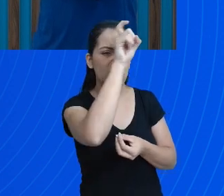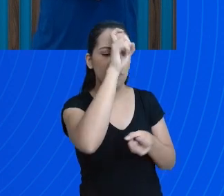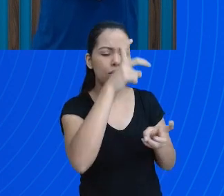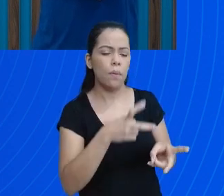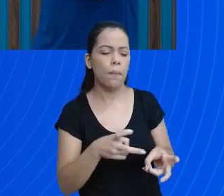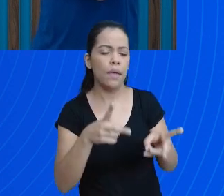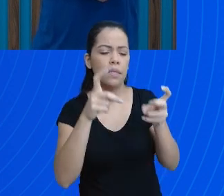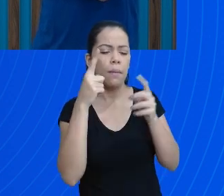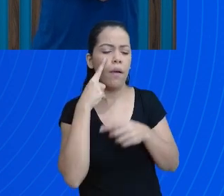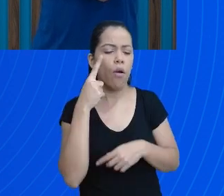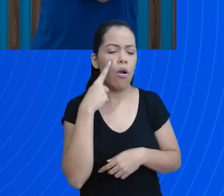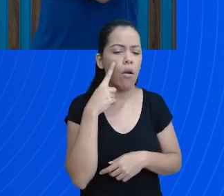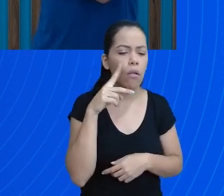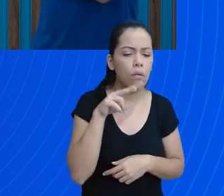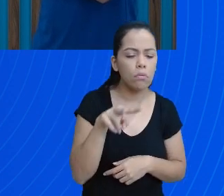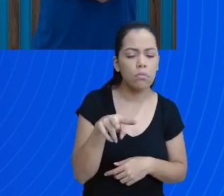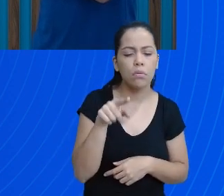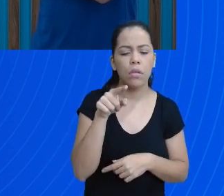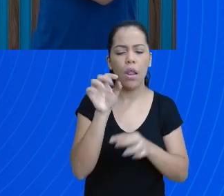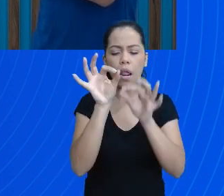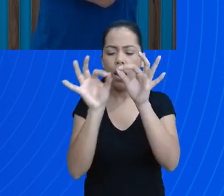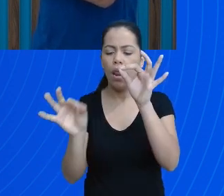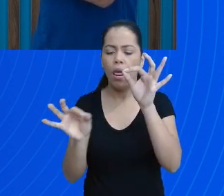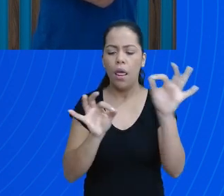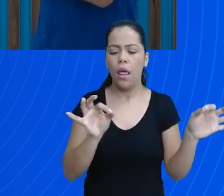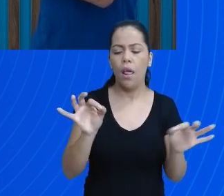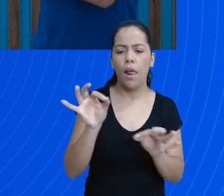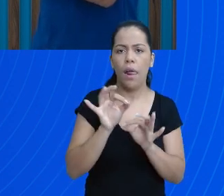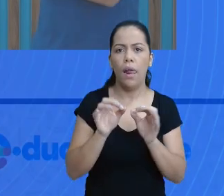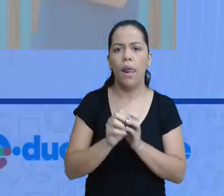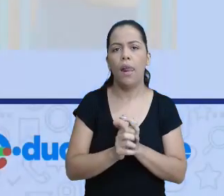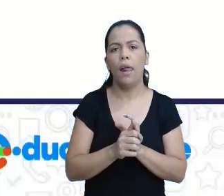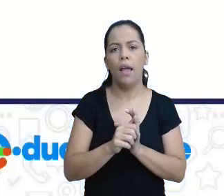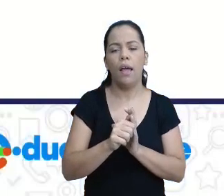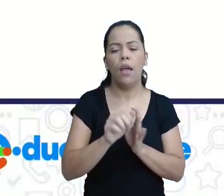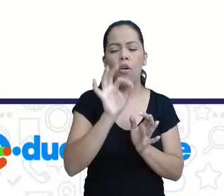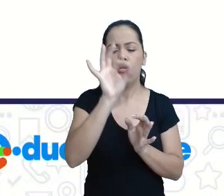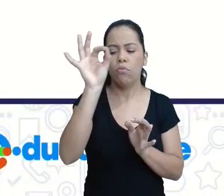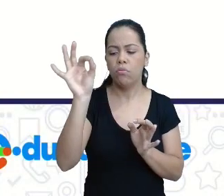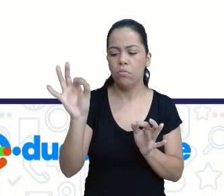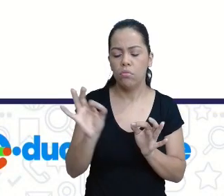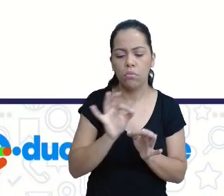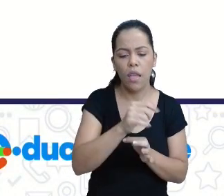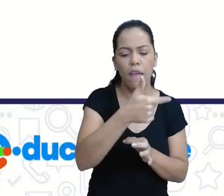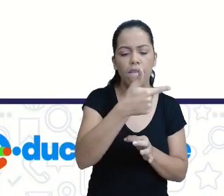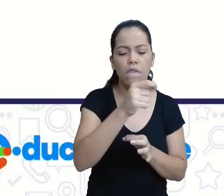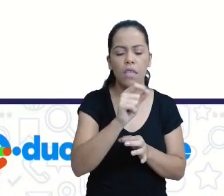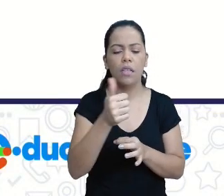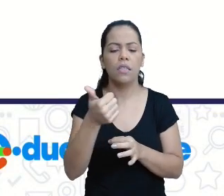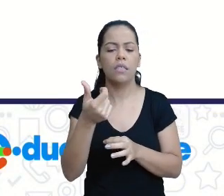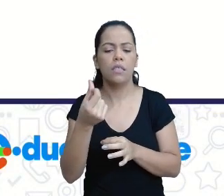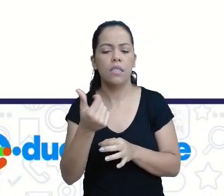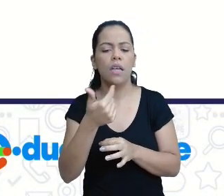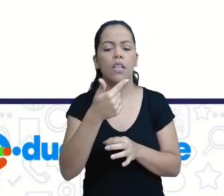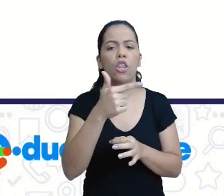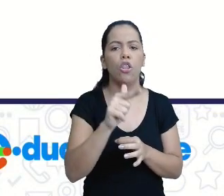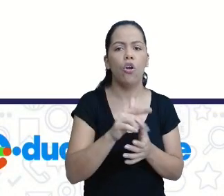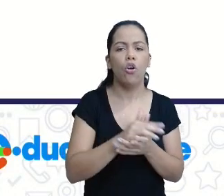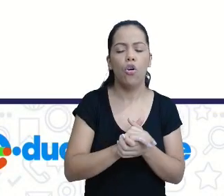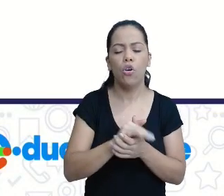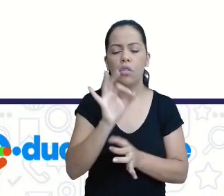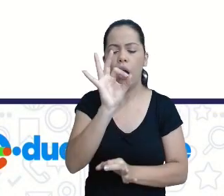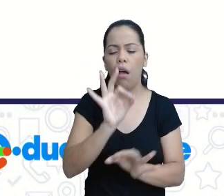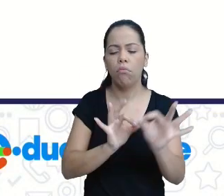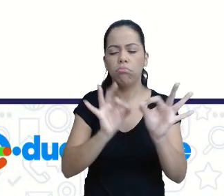triângulo específico aí, de lados 20, 16, 12, altura 9,6 e